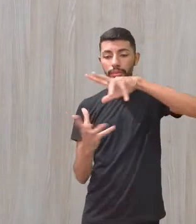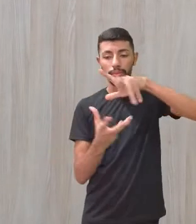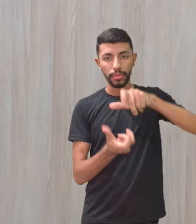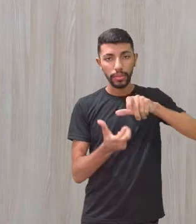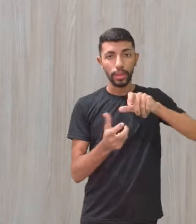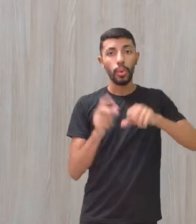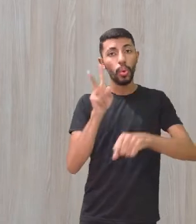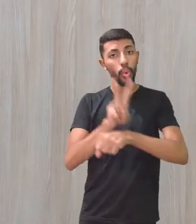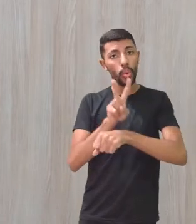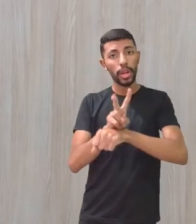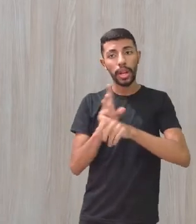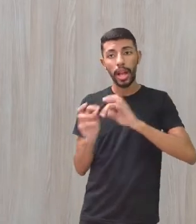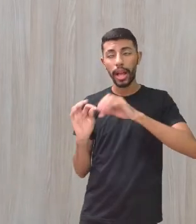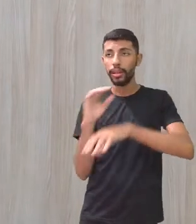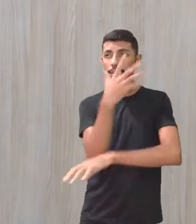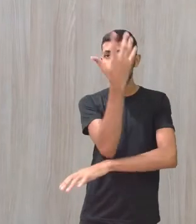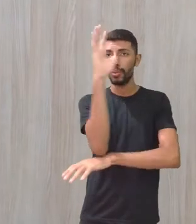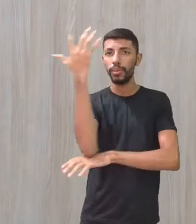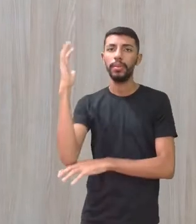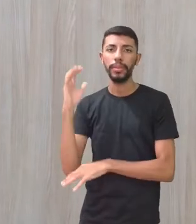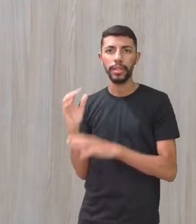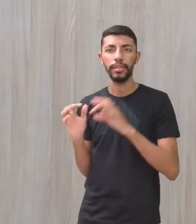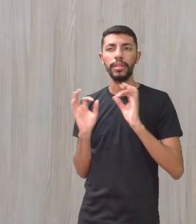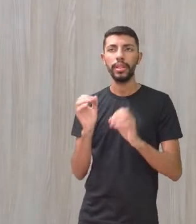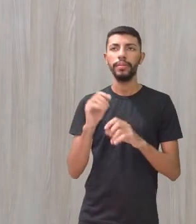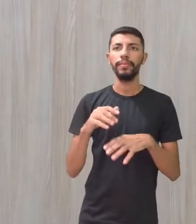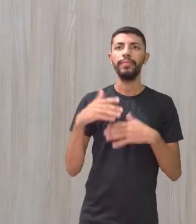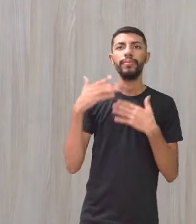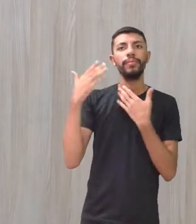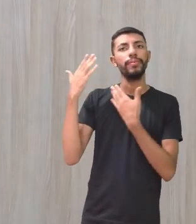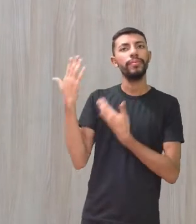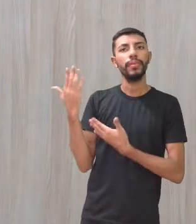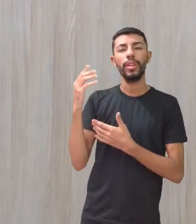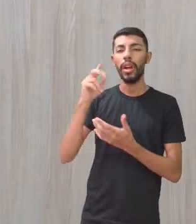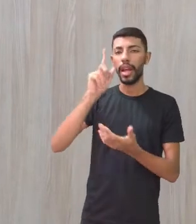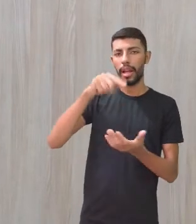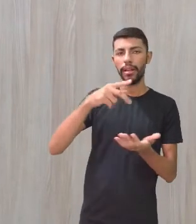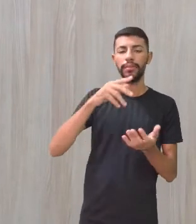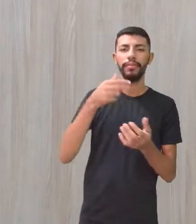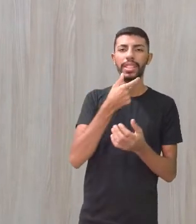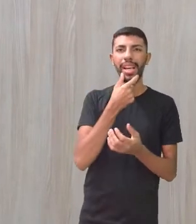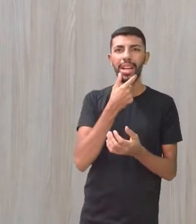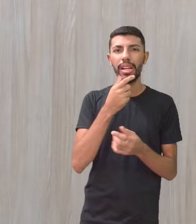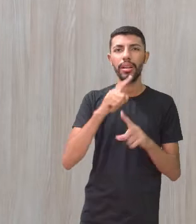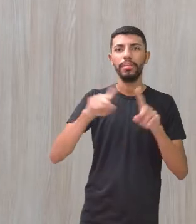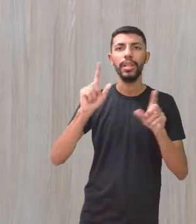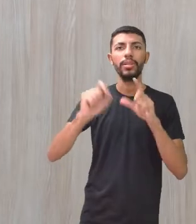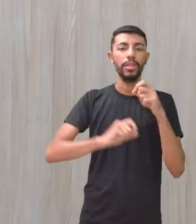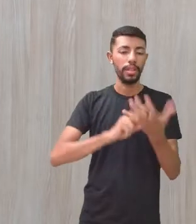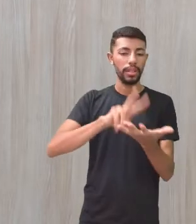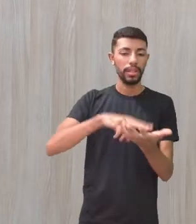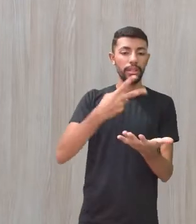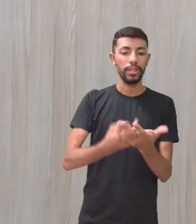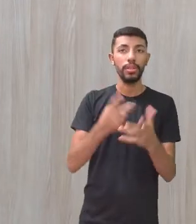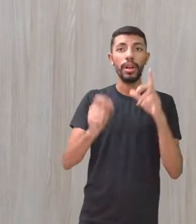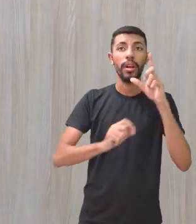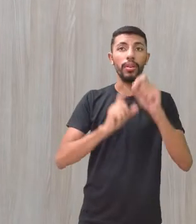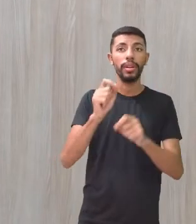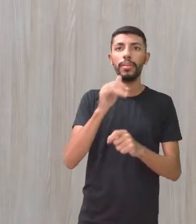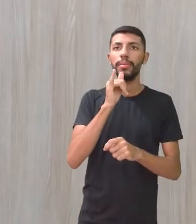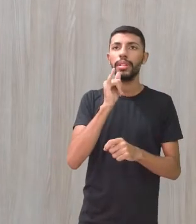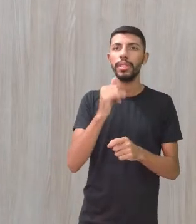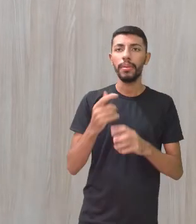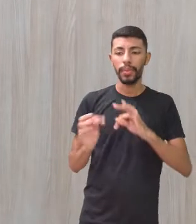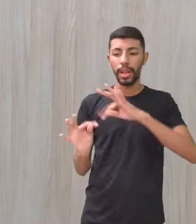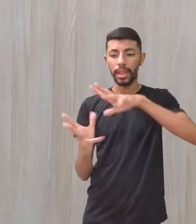meio ambiente. Ele está escrito em inglês, mas a tradução seria que a terra, o planeta Terra, é mais valioso do que o